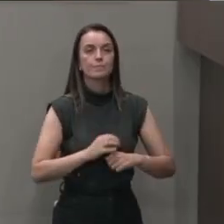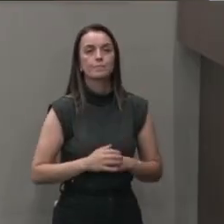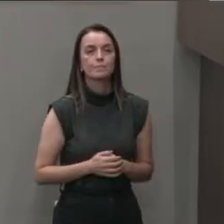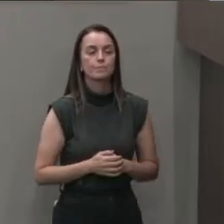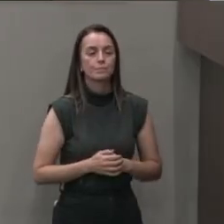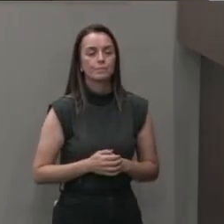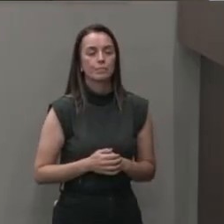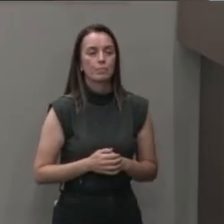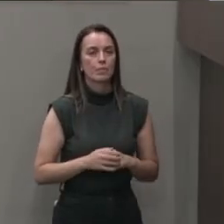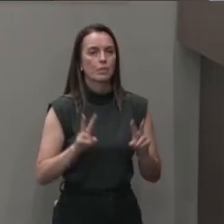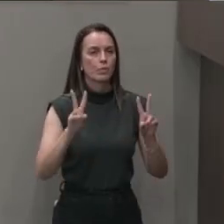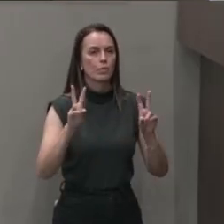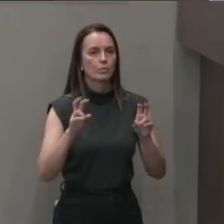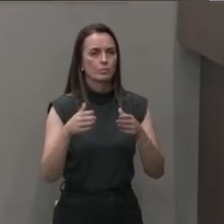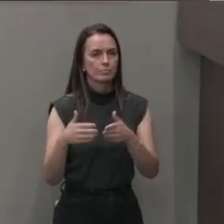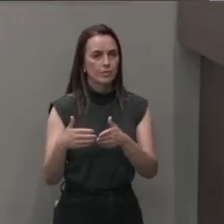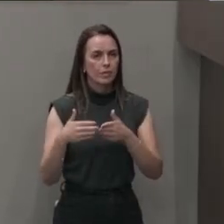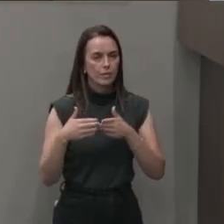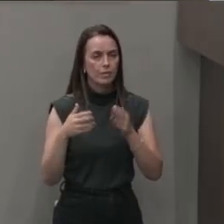uma classe